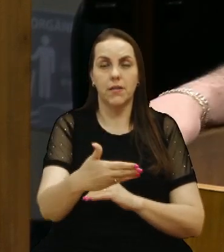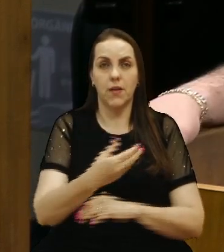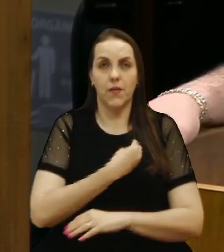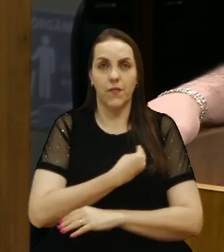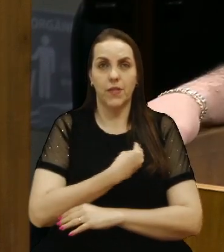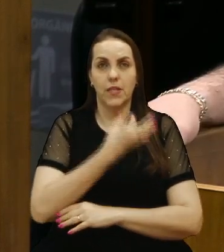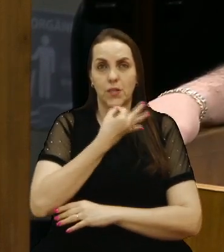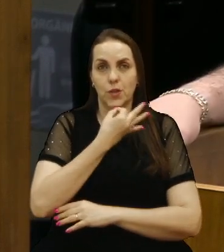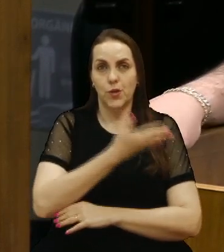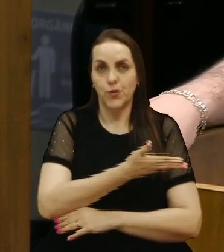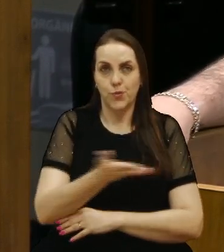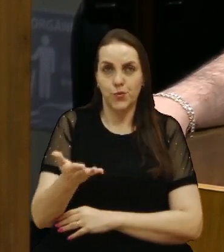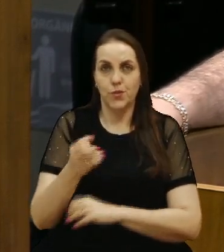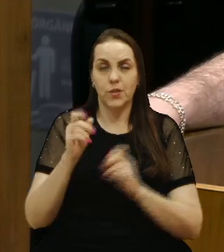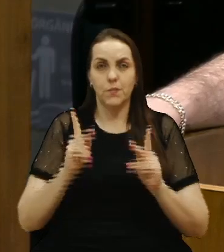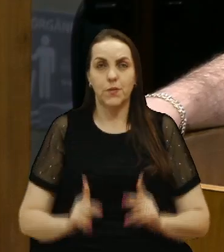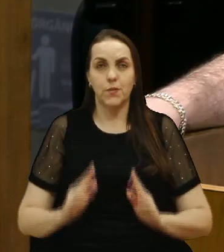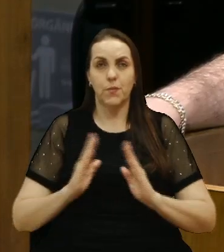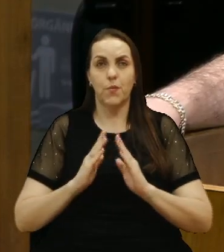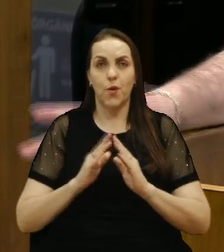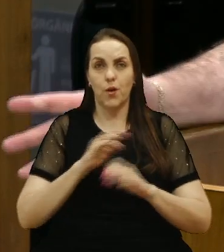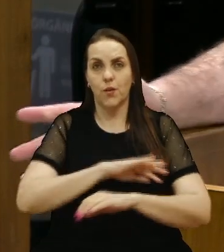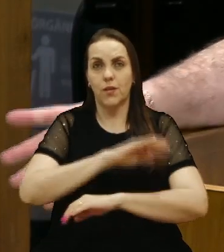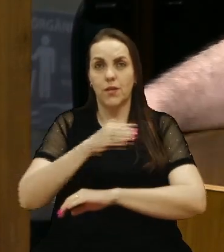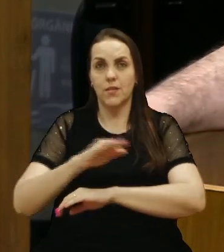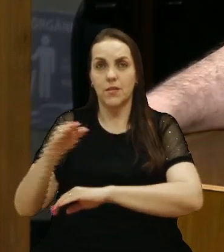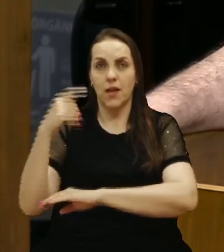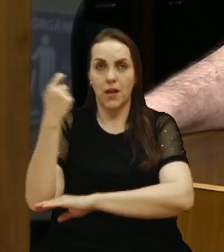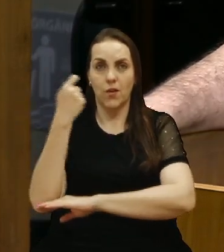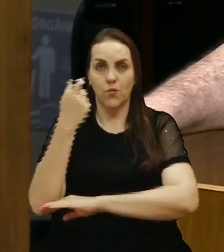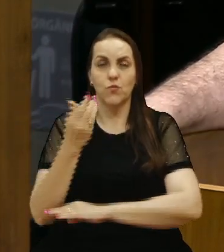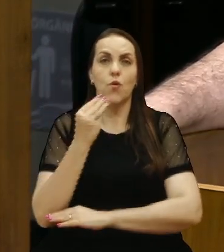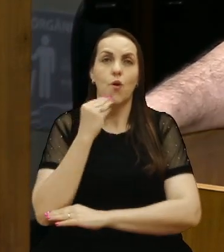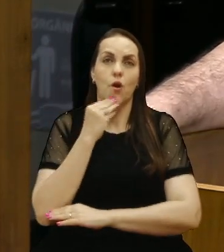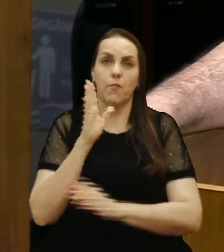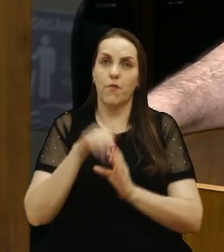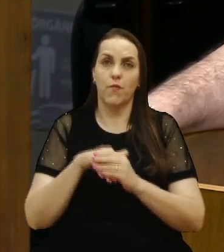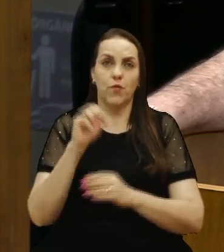caxiense e dos moradores da nossa Serra Gaúcha. Obviamente, vou votar favorável. Obrigado, presidente.